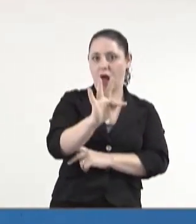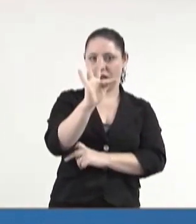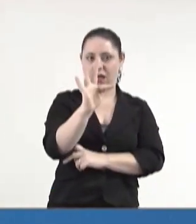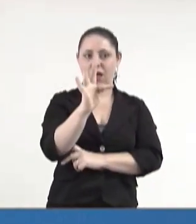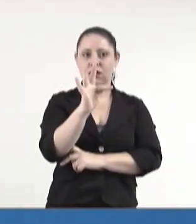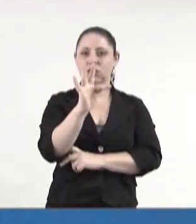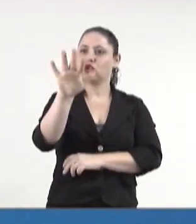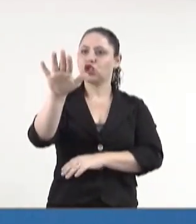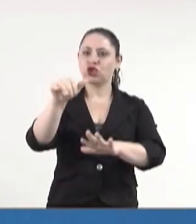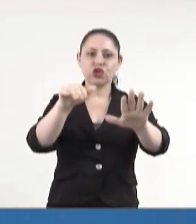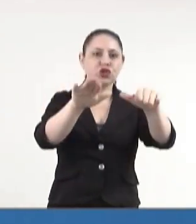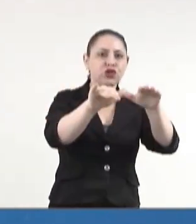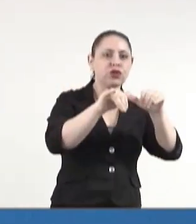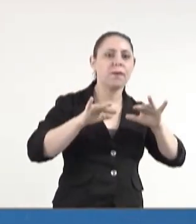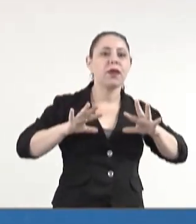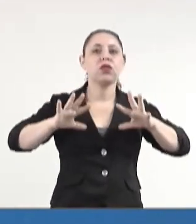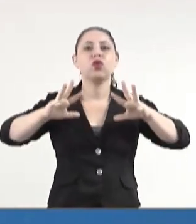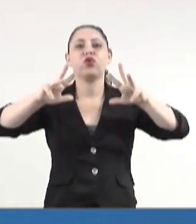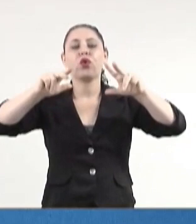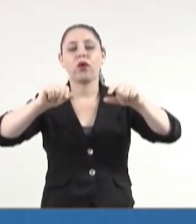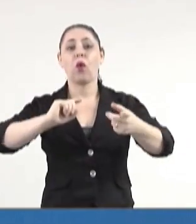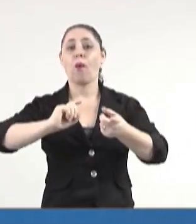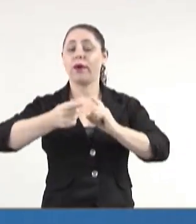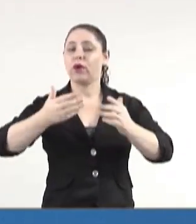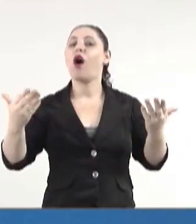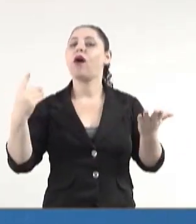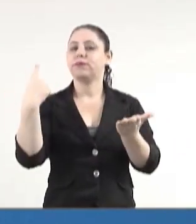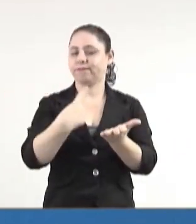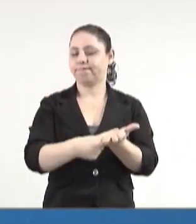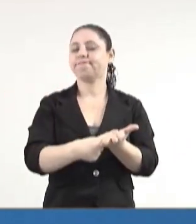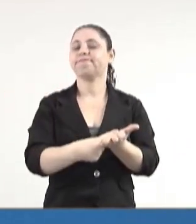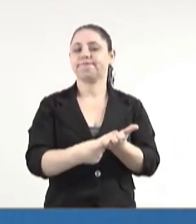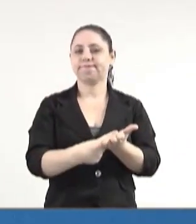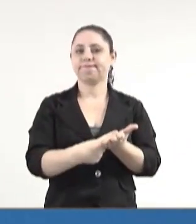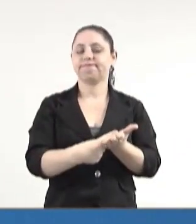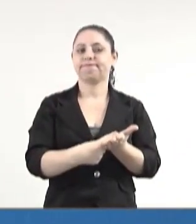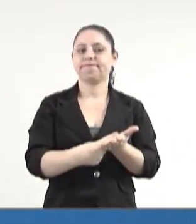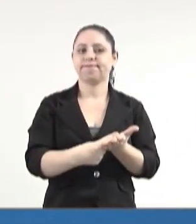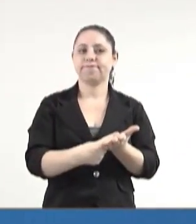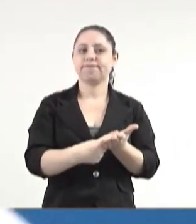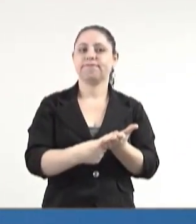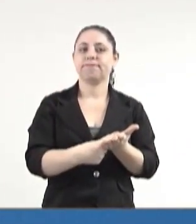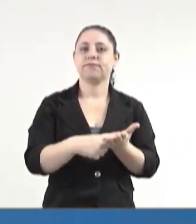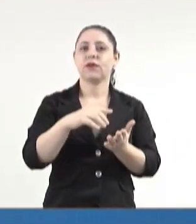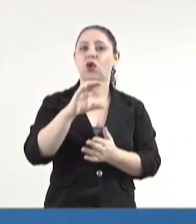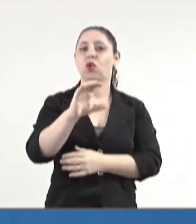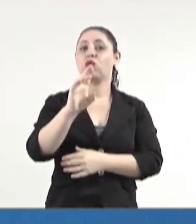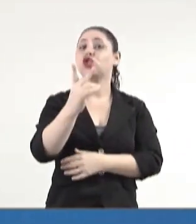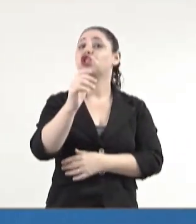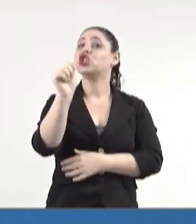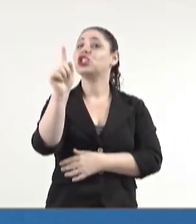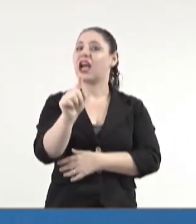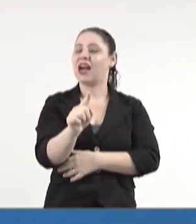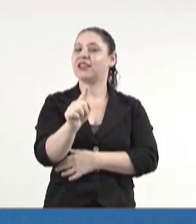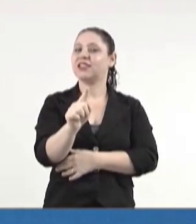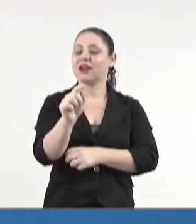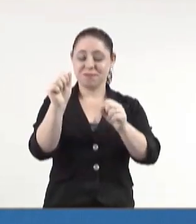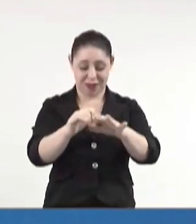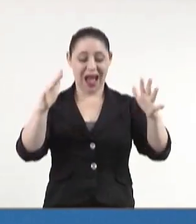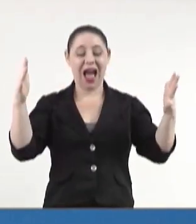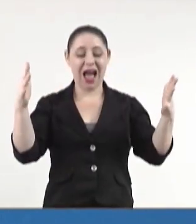resposta. Ou seja, o recurso vai chegar depois de passado o período da execução, como é que isso vai ficar? E aí o movimento